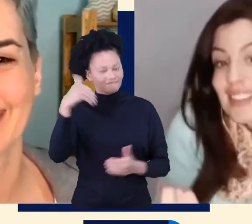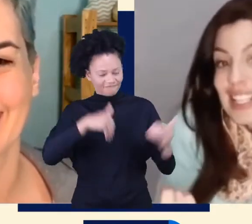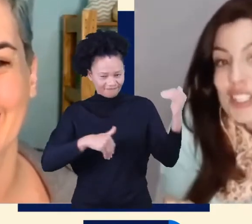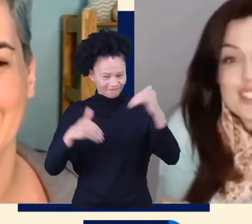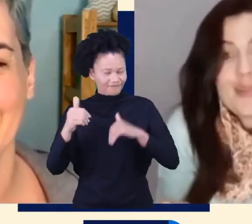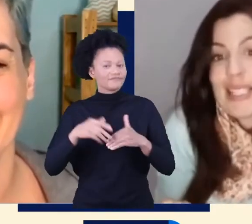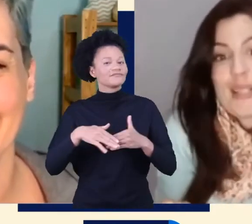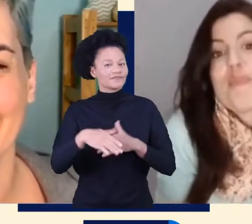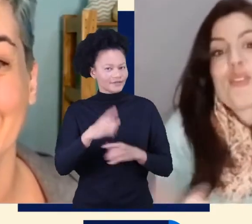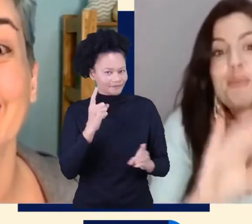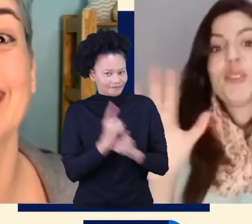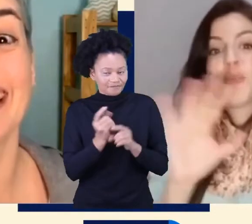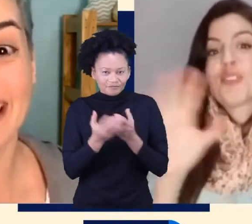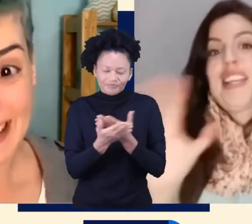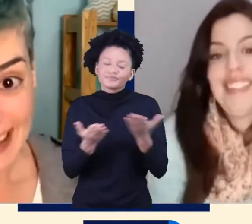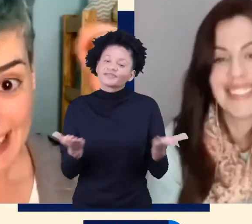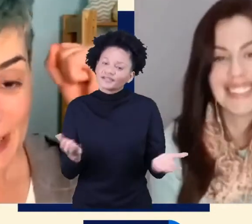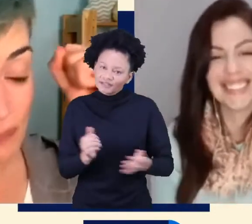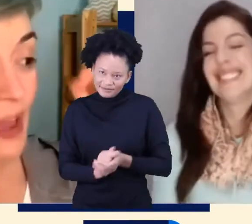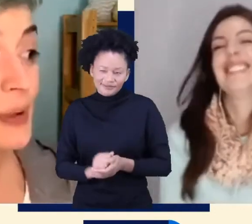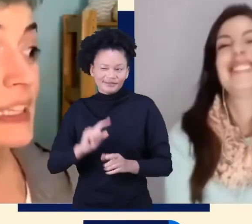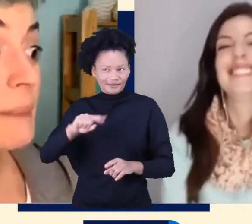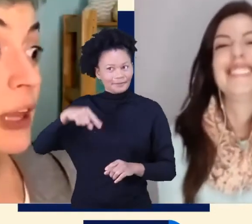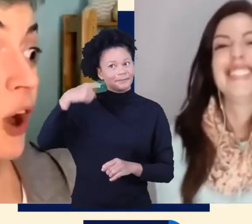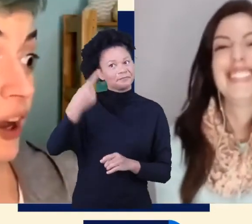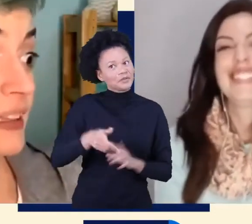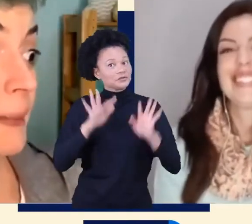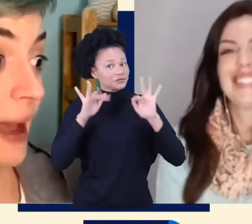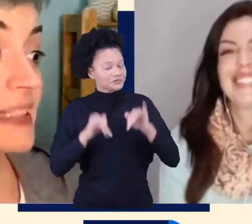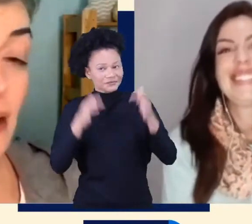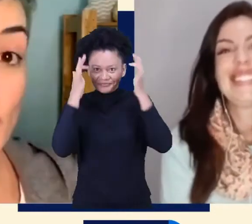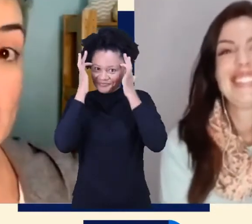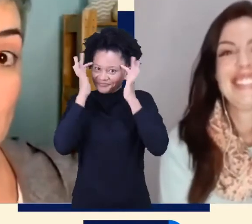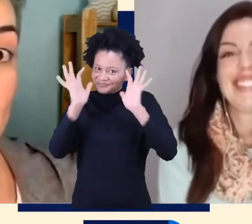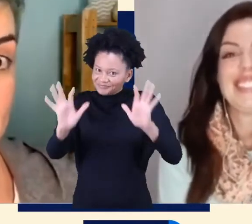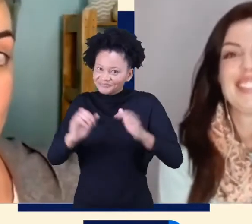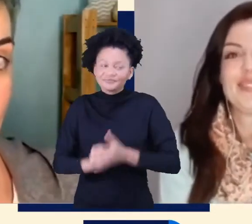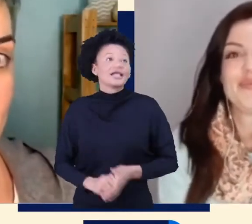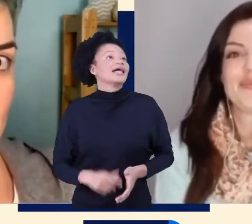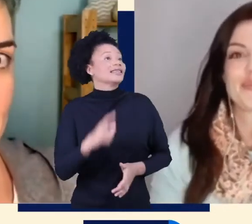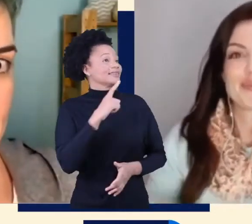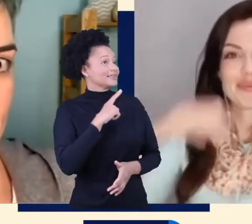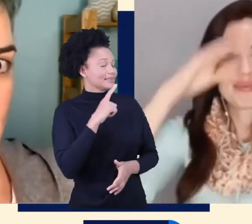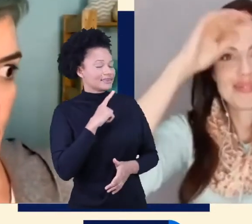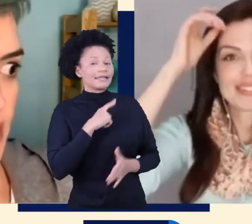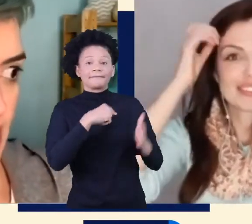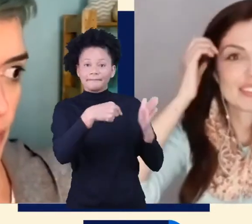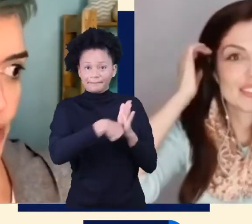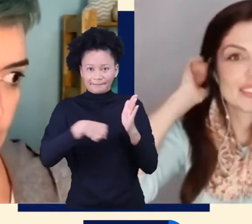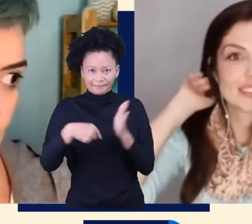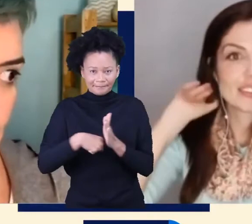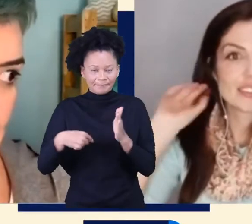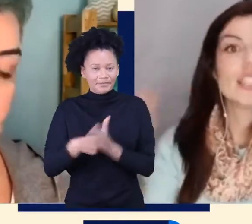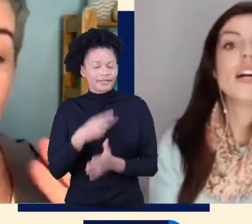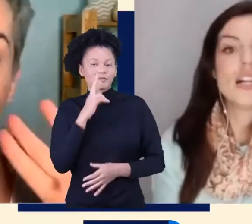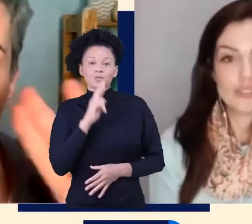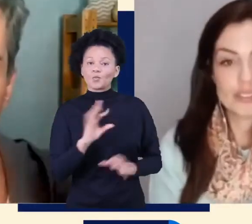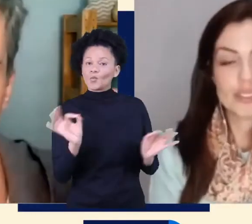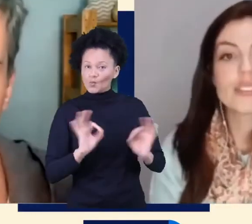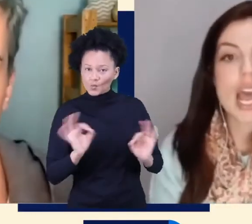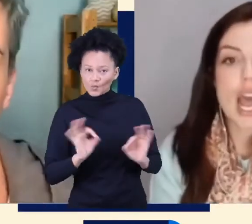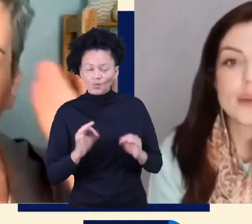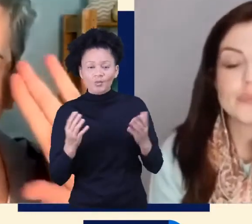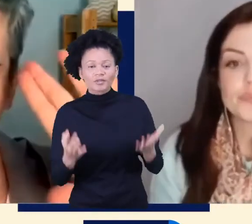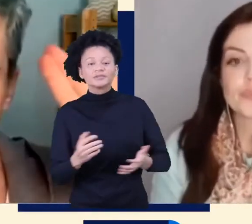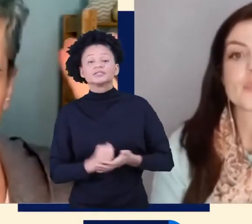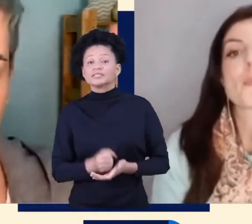Talvez a gente termine na próxima, eu não sei. Aqui, ó, tem mais algumas perguntas que ficaram também sem resposta hoje, que estão anotadas aqui. Então, se você